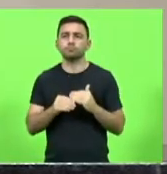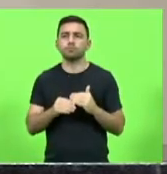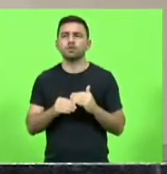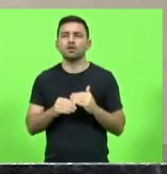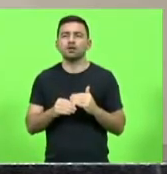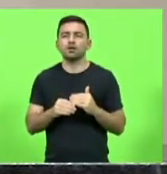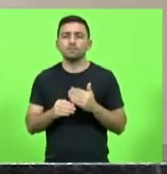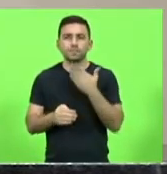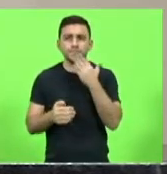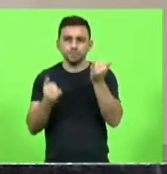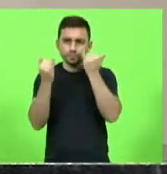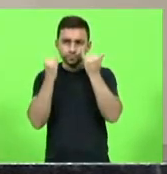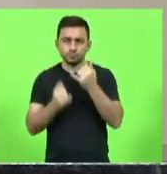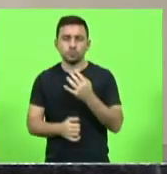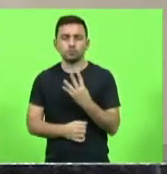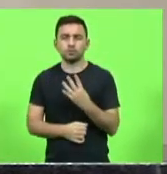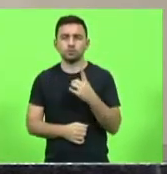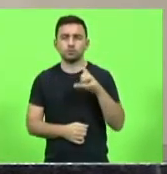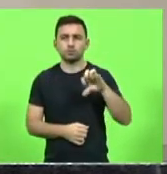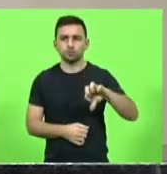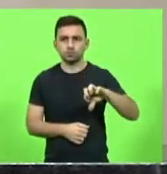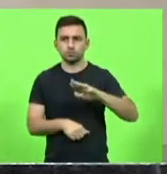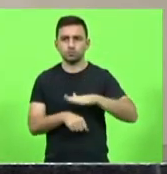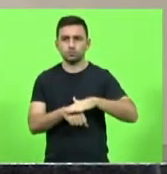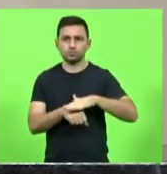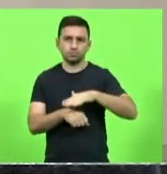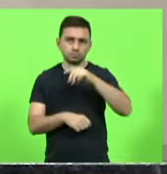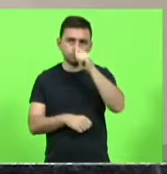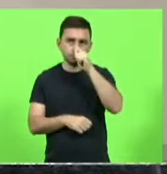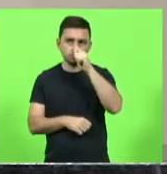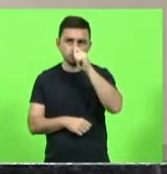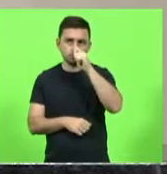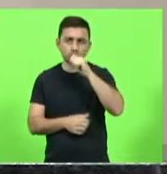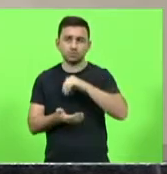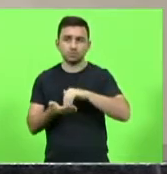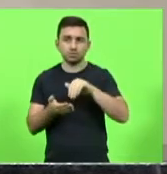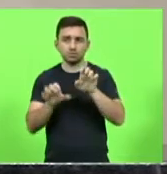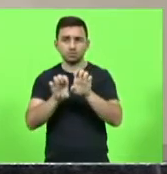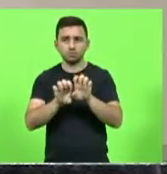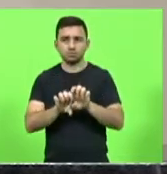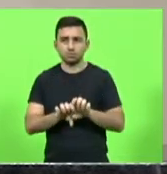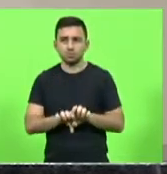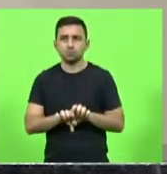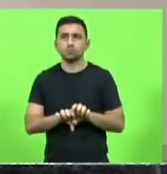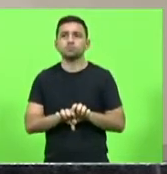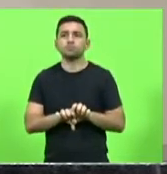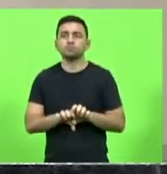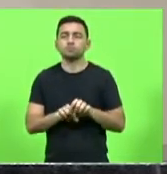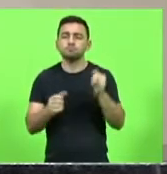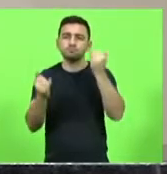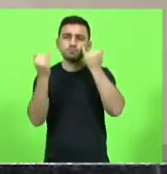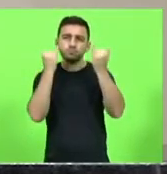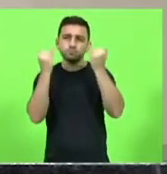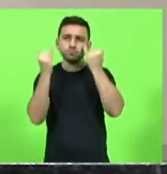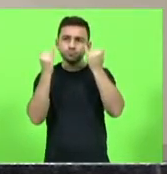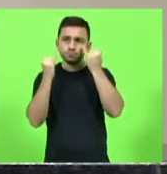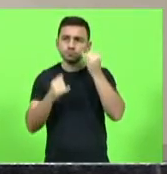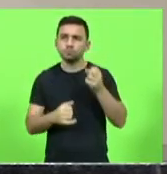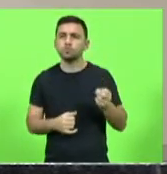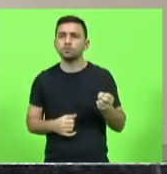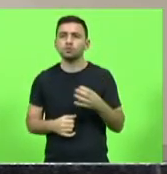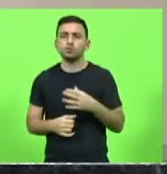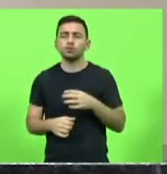Pedido de informação 419. Autor, deputado João Amin, solicitando ao secretário de Estado da Infraestrutura informações atualizadas acerca da realização da